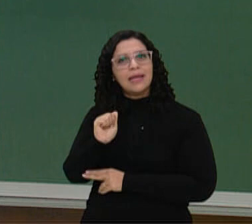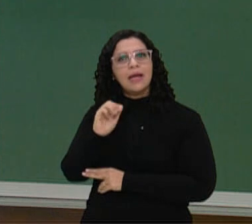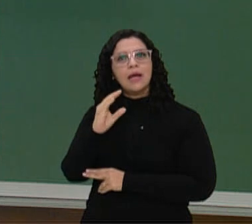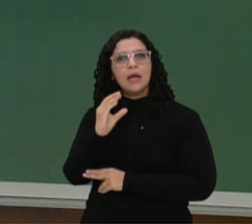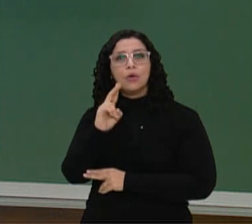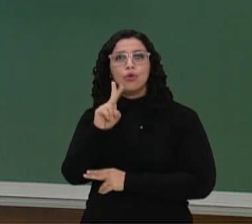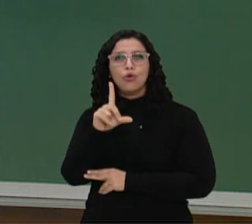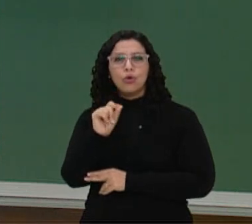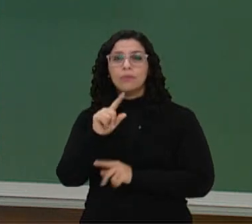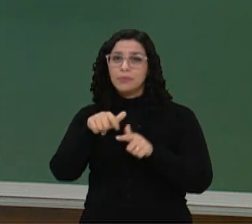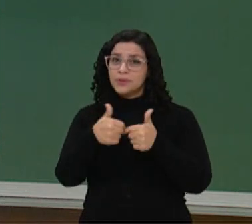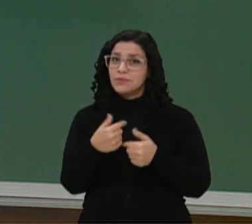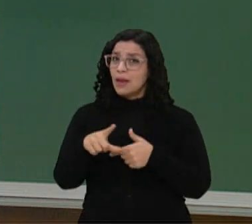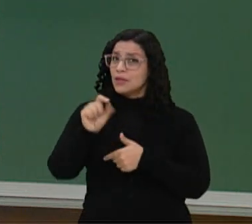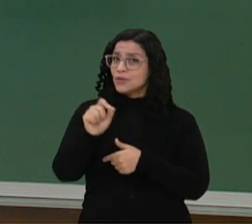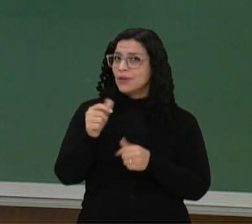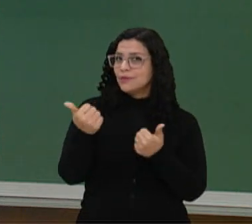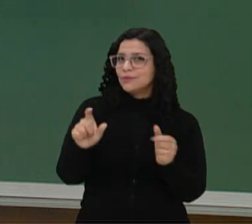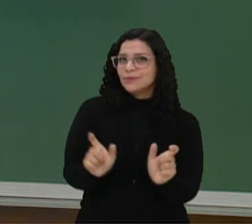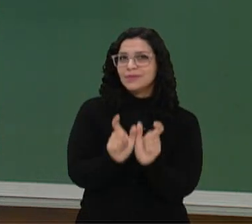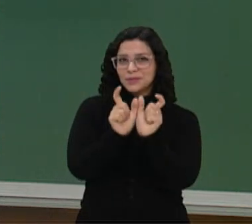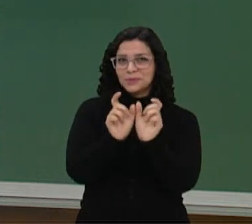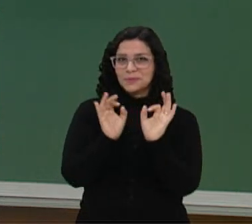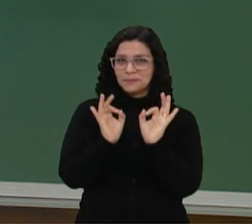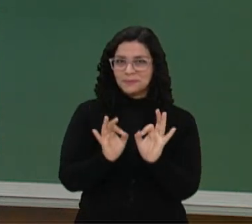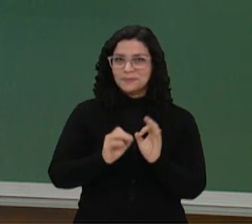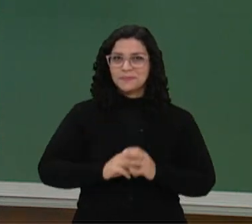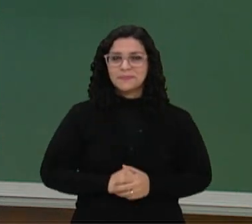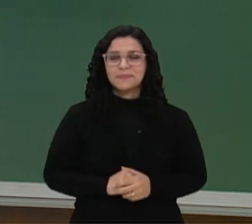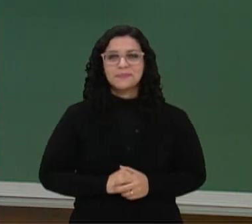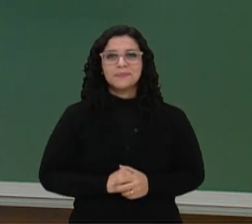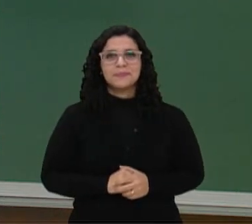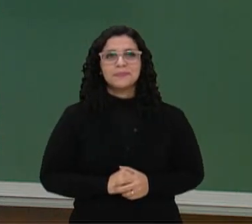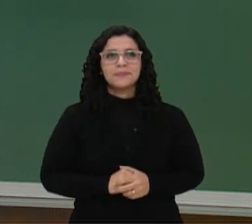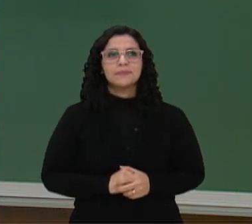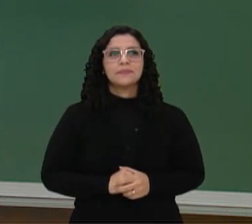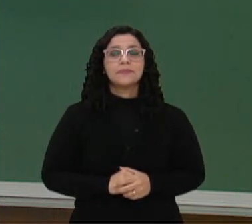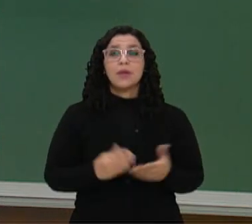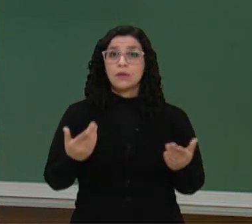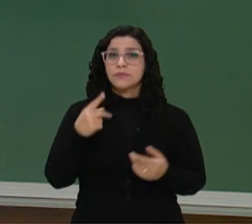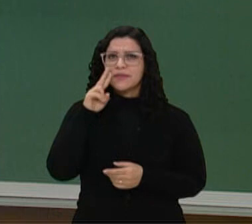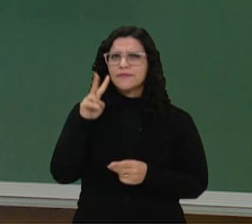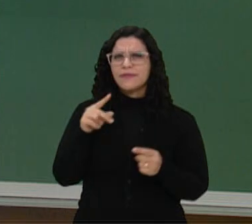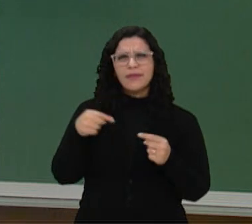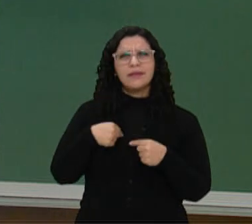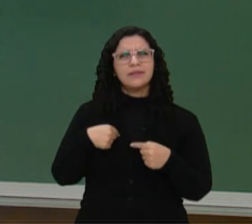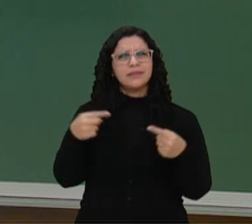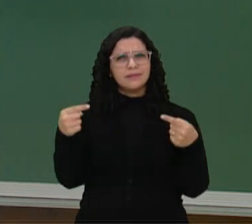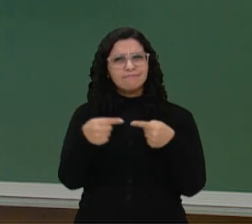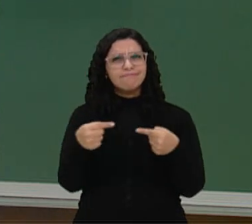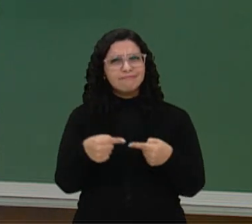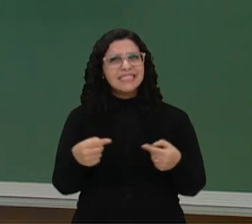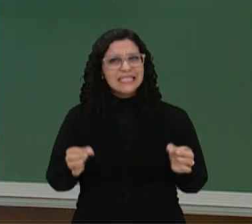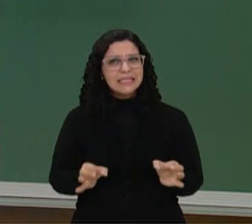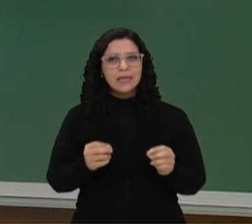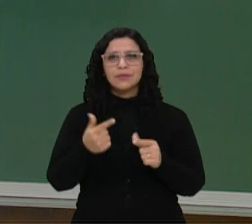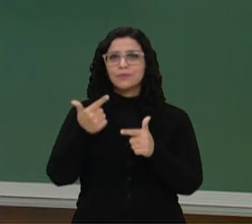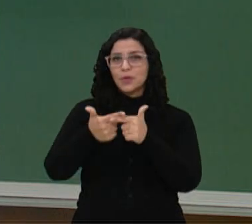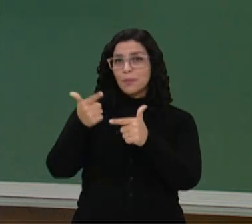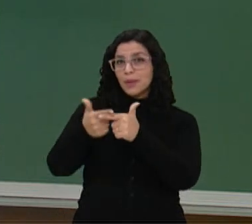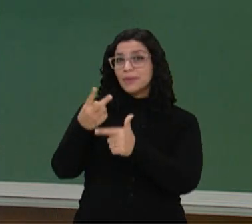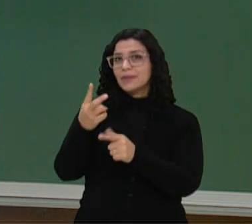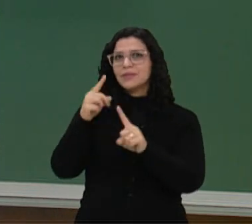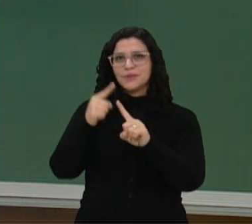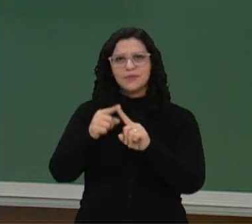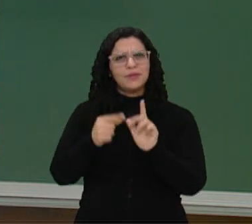achou melhor substituir por um sinônimo, o sinônimo obstáculo. Certo? Se você verificar, temos realmente 3 vezes essa